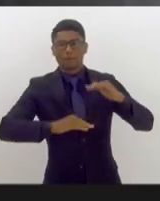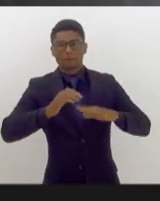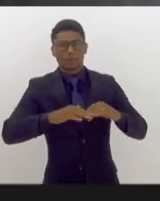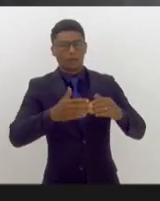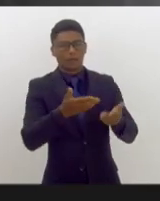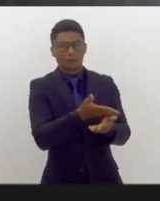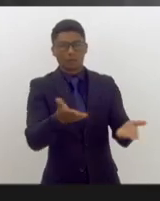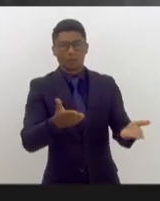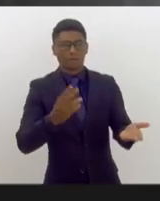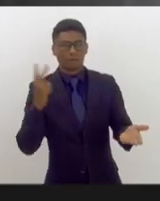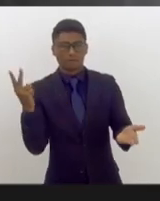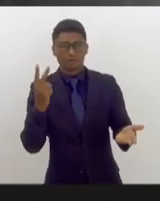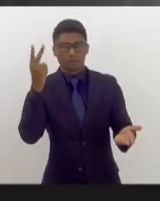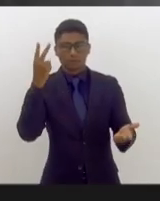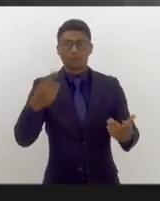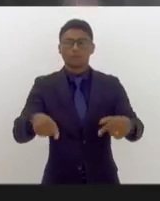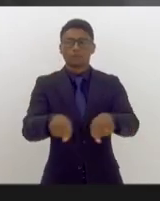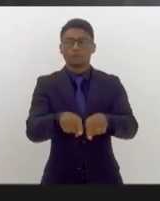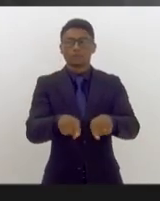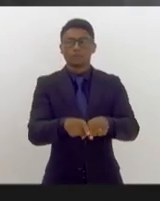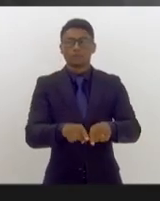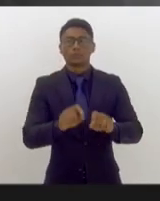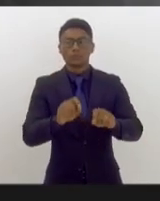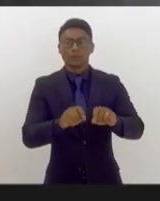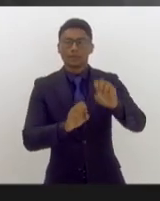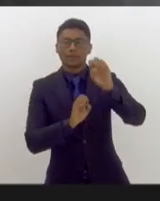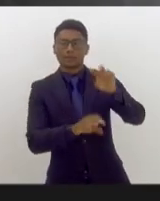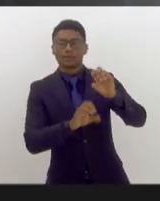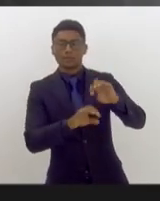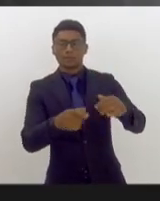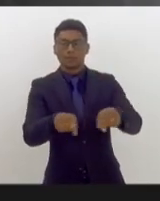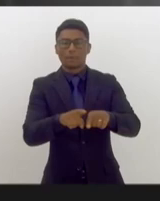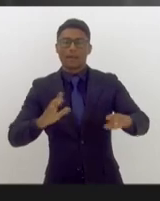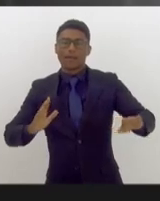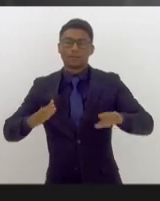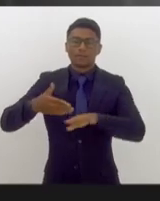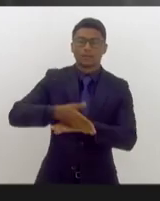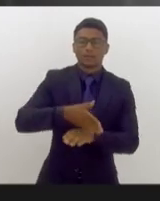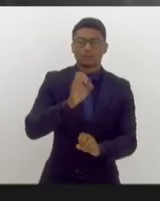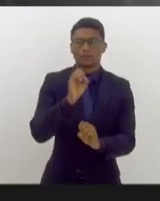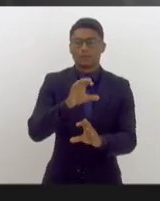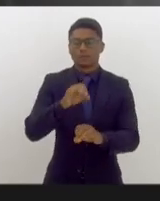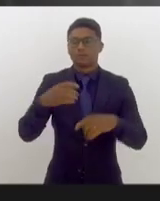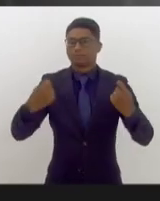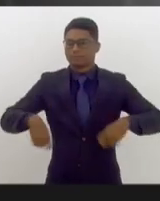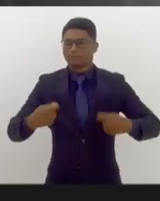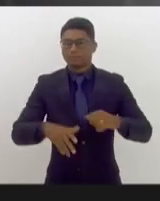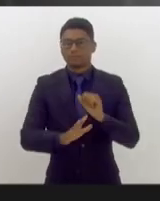a garantia de ensino e a garantia de acesso à educação.